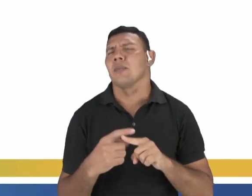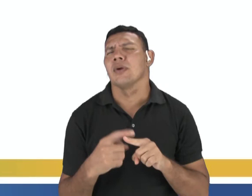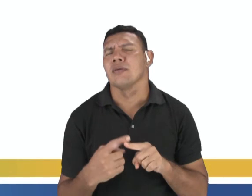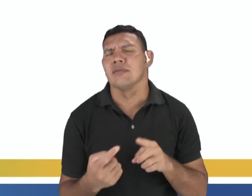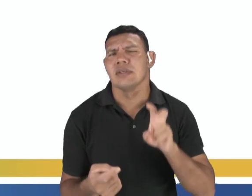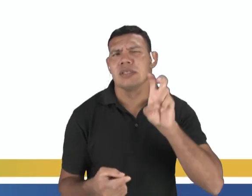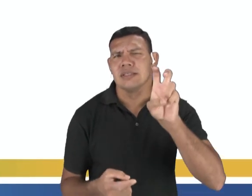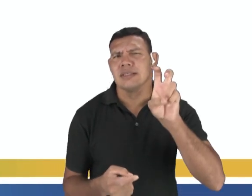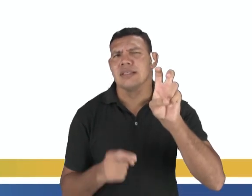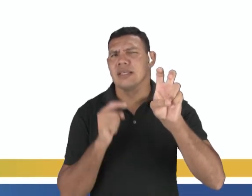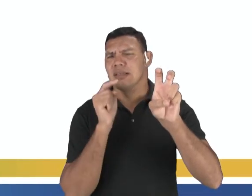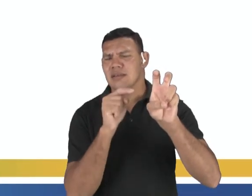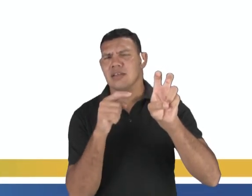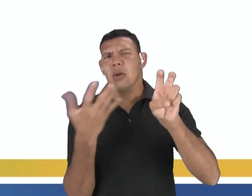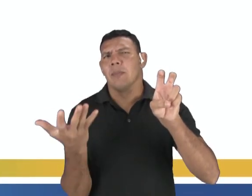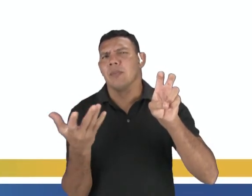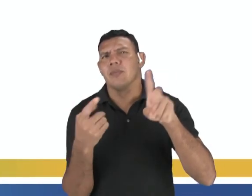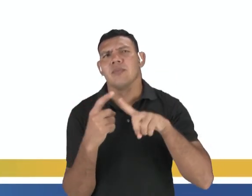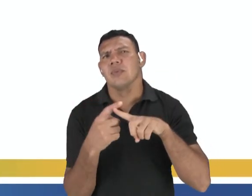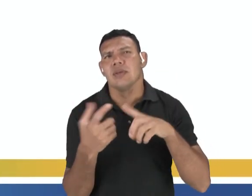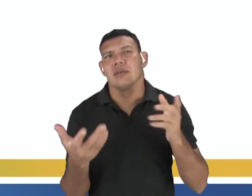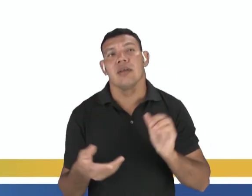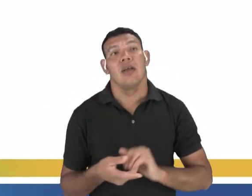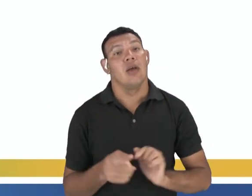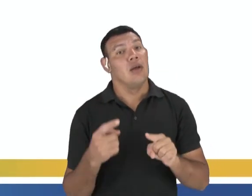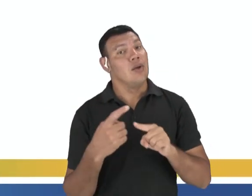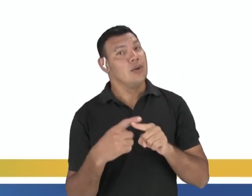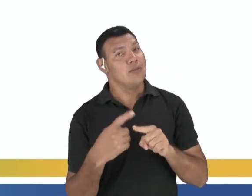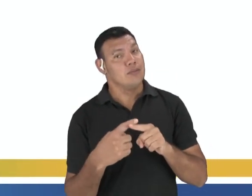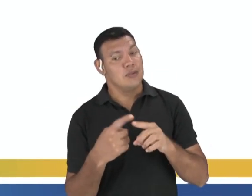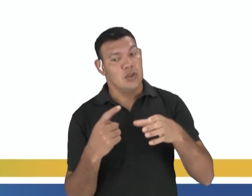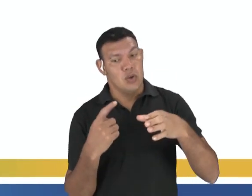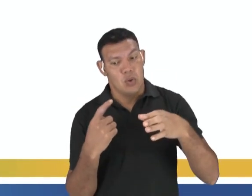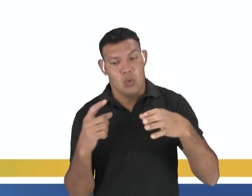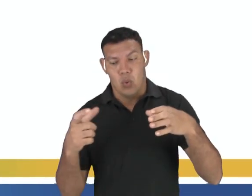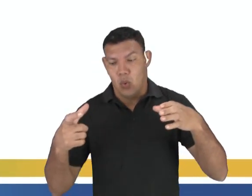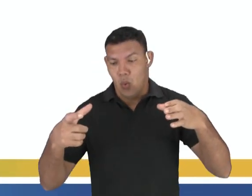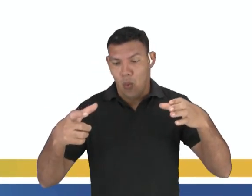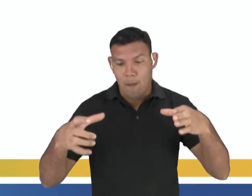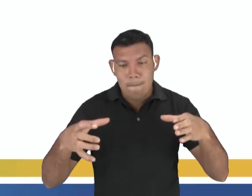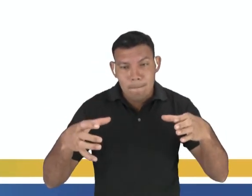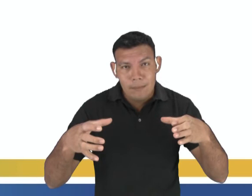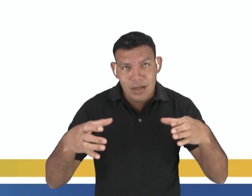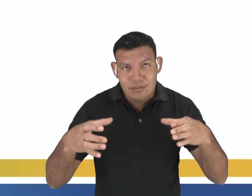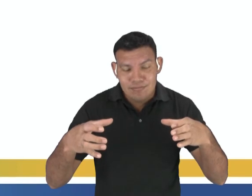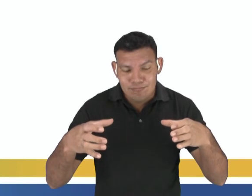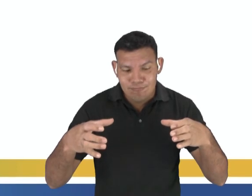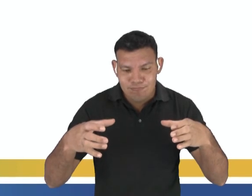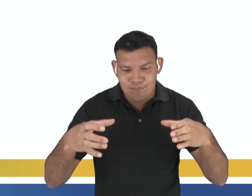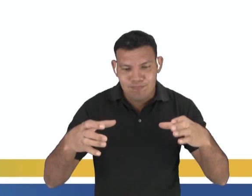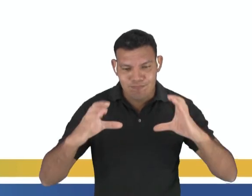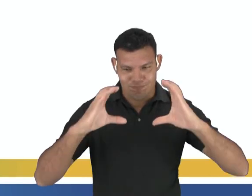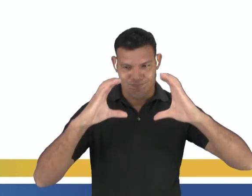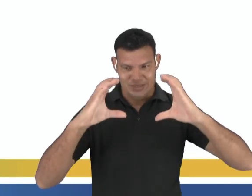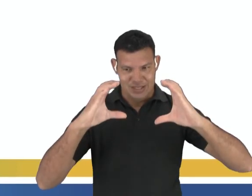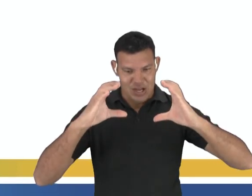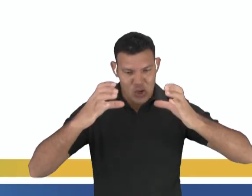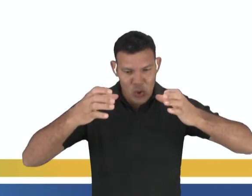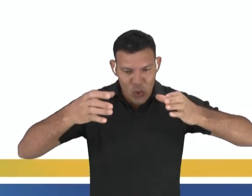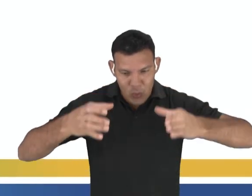estou dizendo que lá em cima está dizendo o quê? Que esse carrossel tem o formato, né, de um círculo